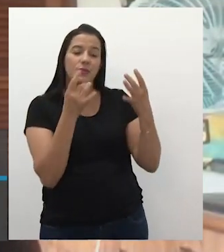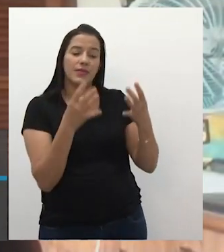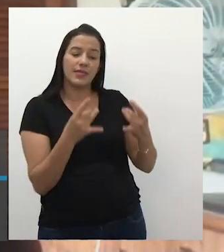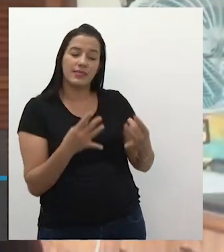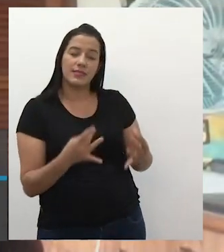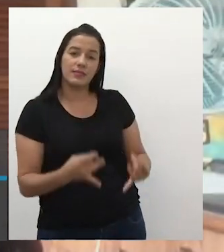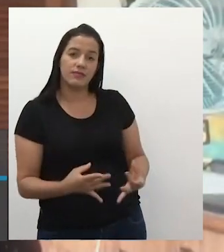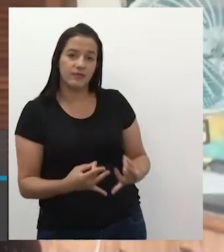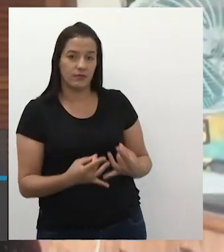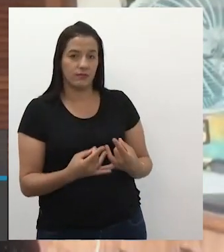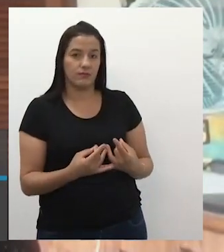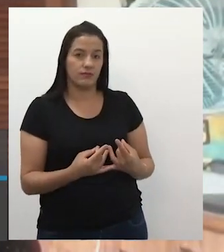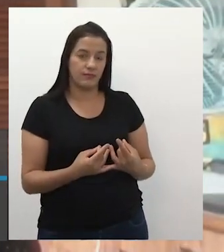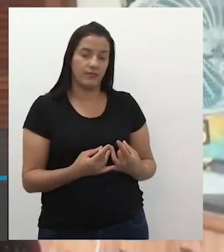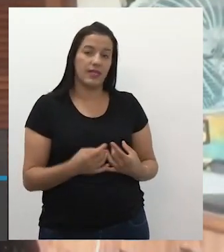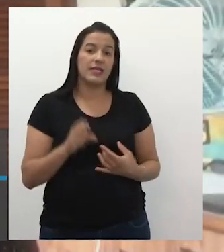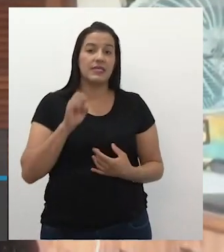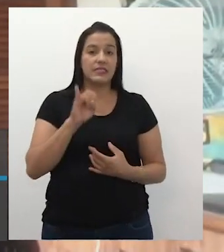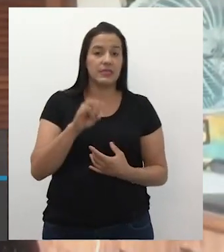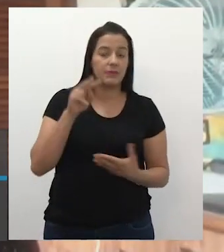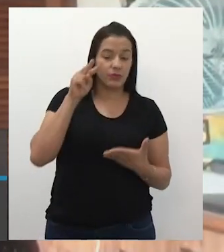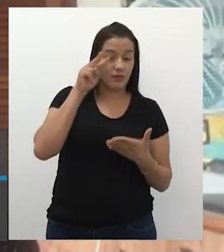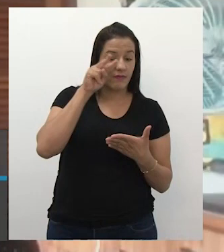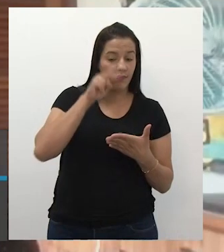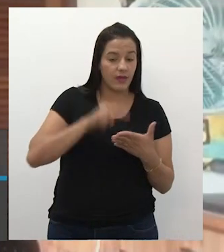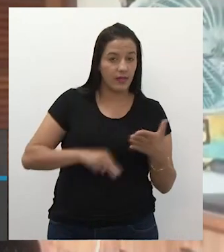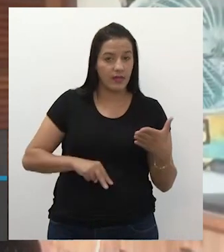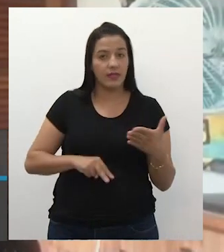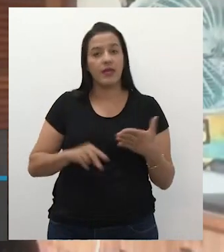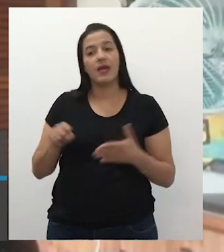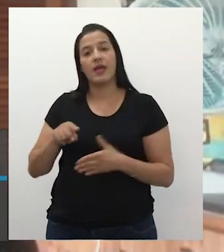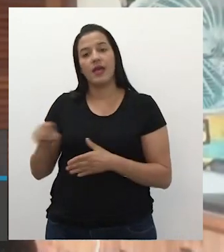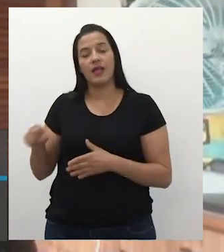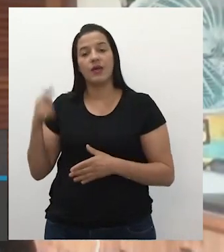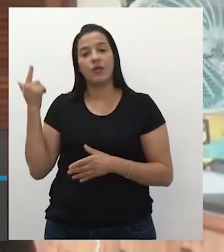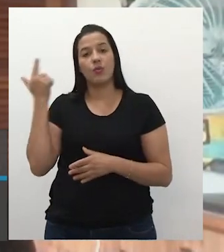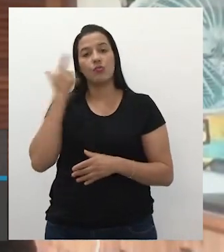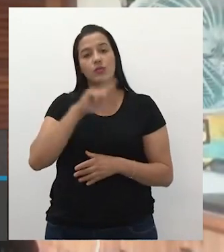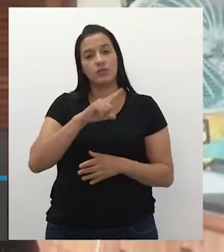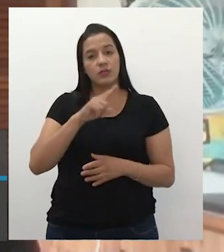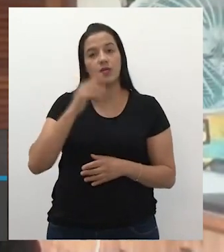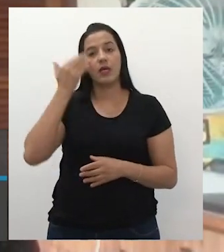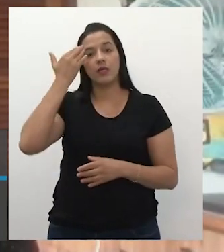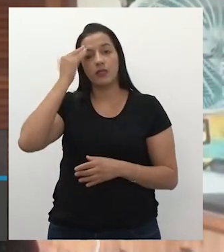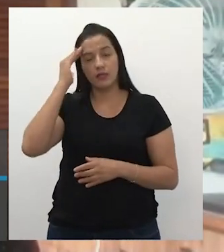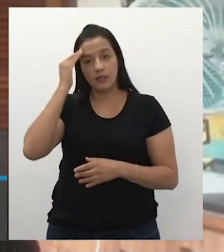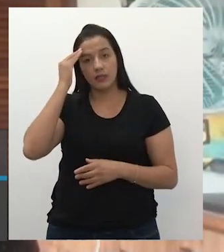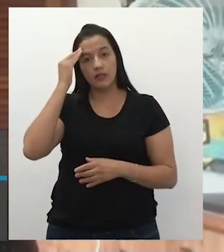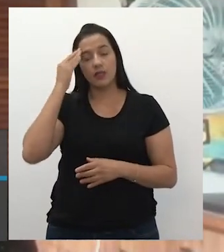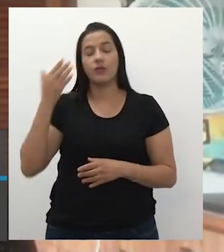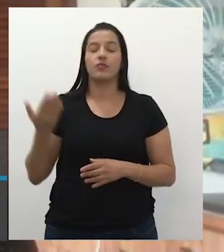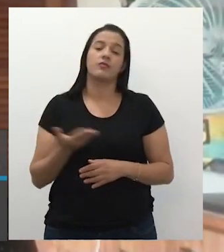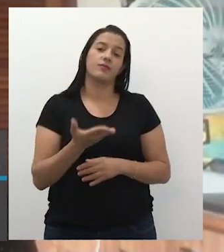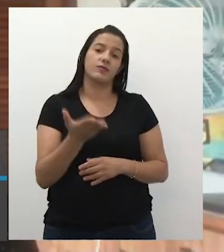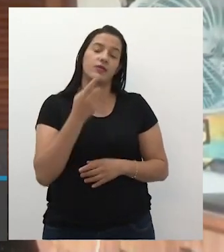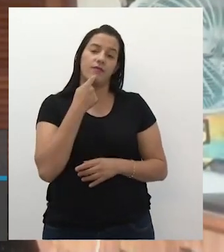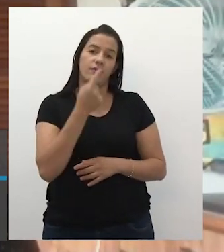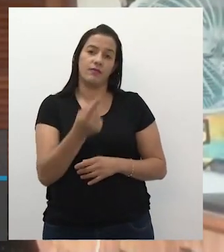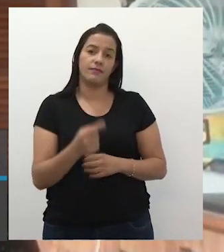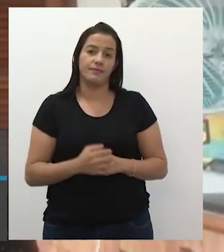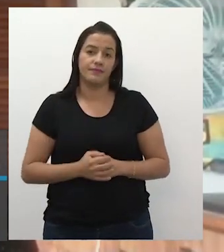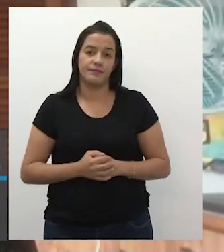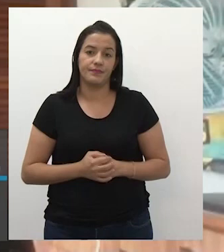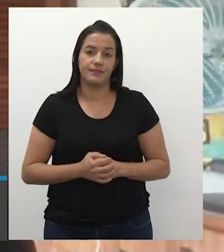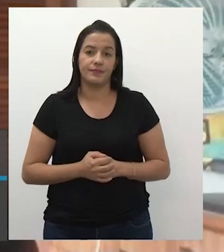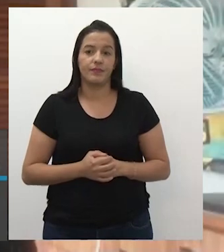descritivos. Se a pessoa que vai ler essa mensagem tem condições de alcançar o que de fato você quer dizer,